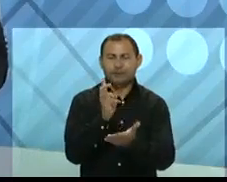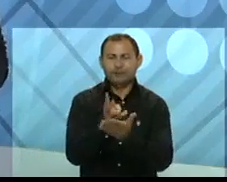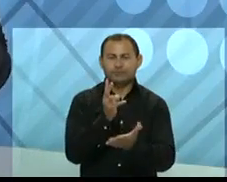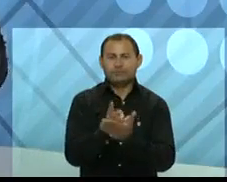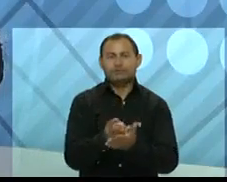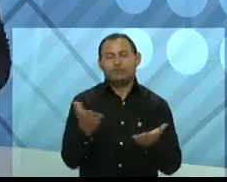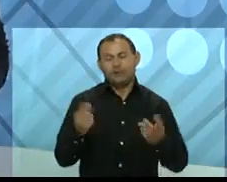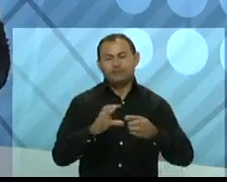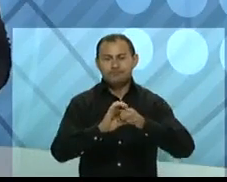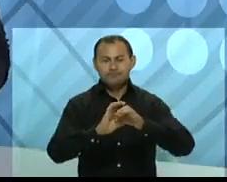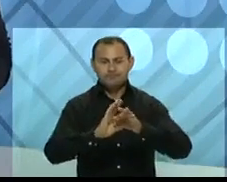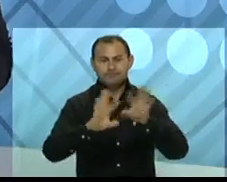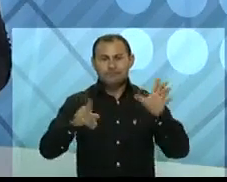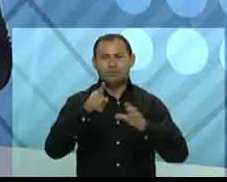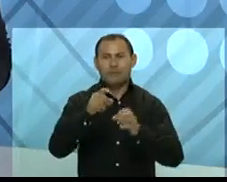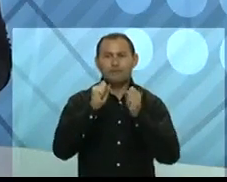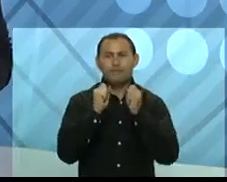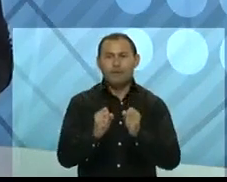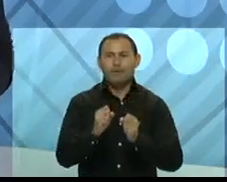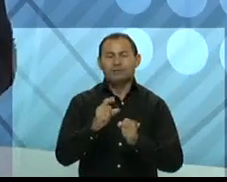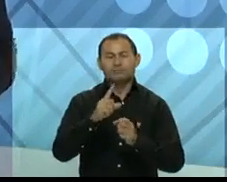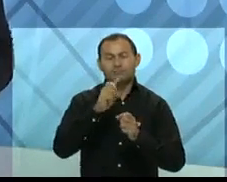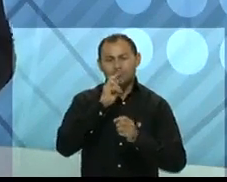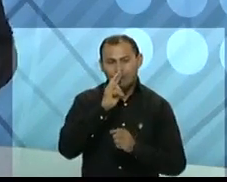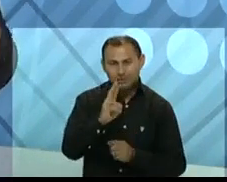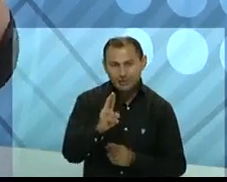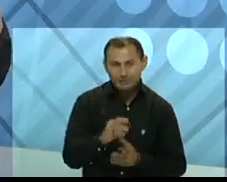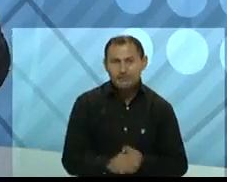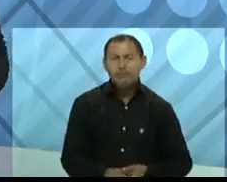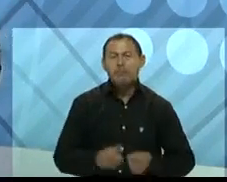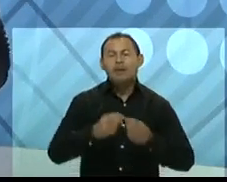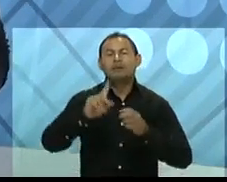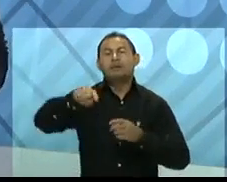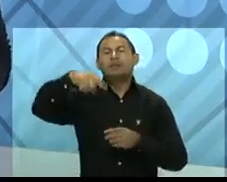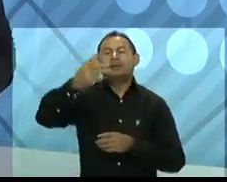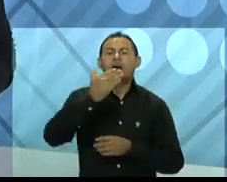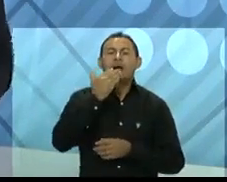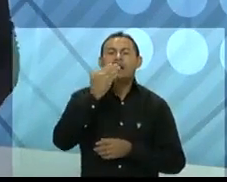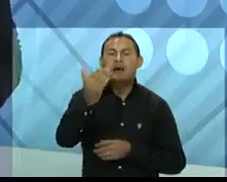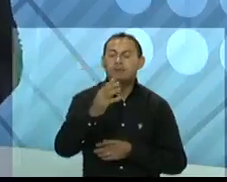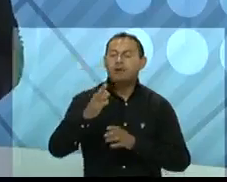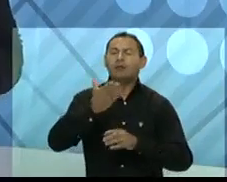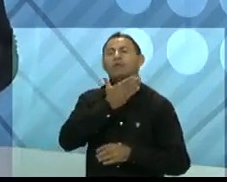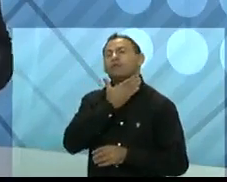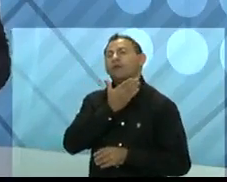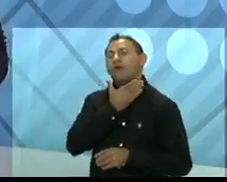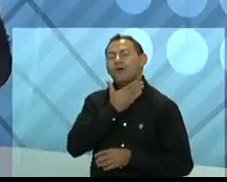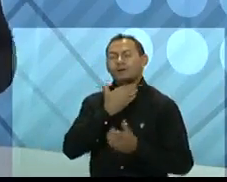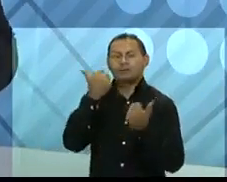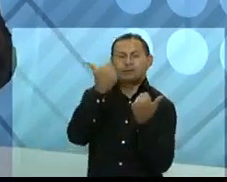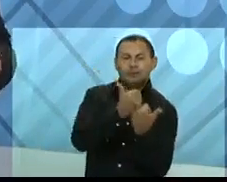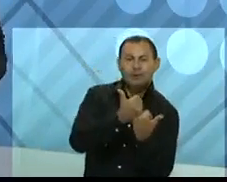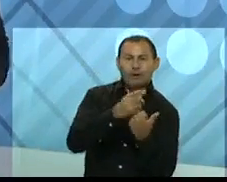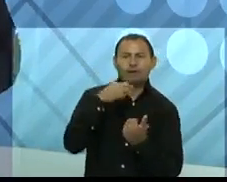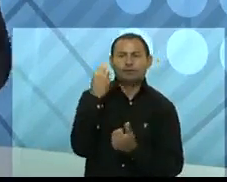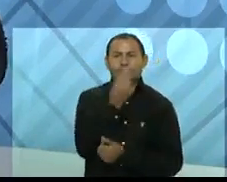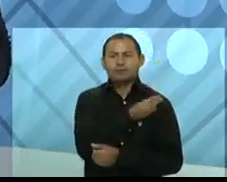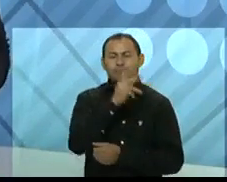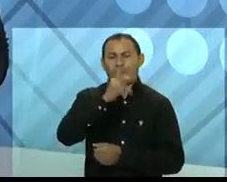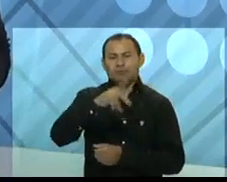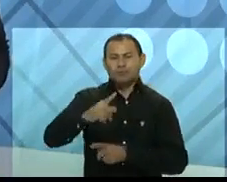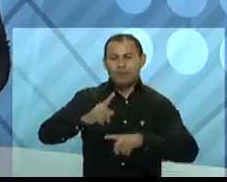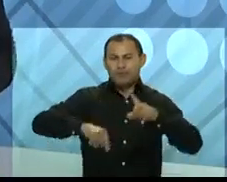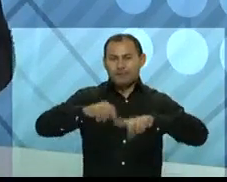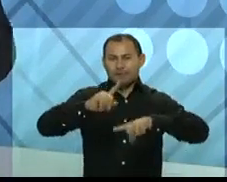continuados, né, que estão disponíveis para que você possa tirar essas dúvidas. Qualquer coisa você pode solicitar via fórum, aos tutores, a nós, professores,